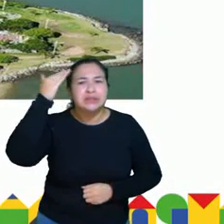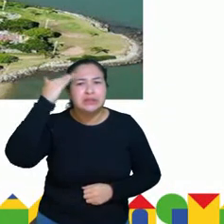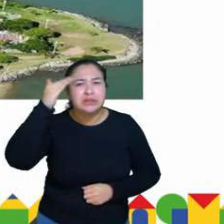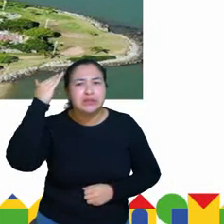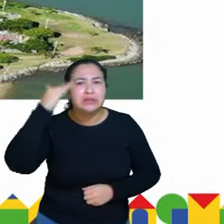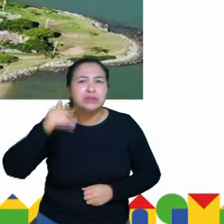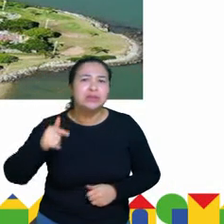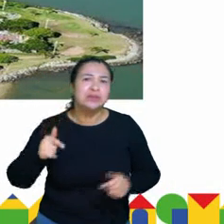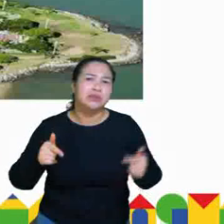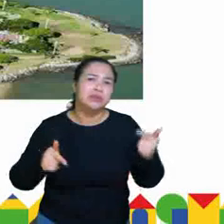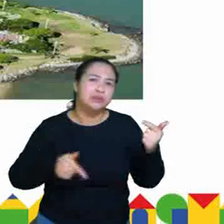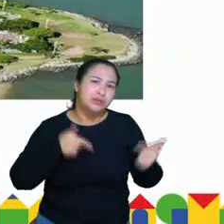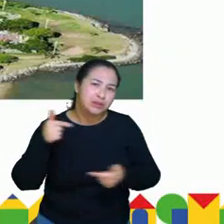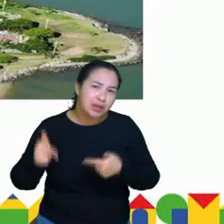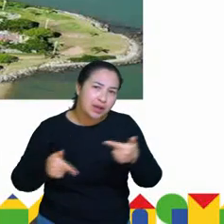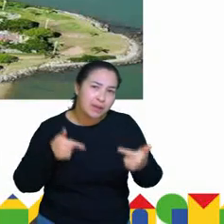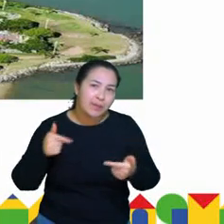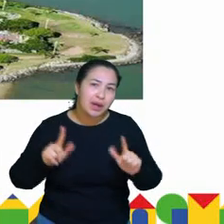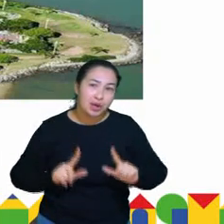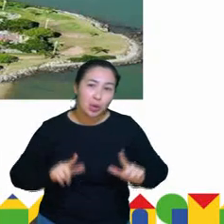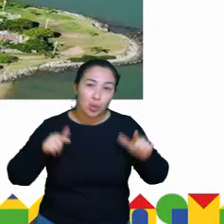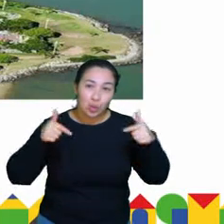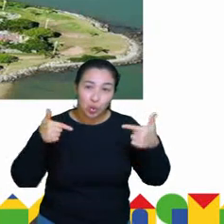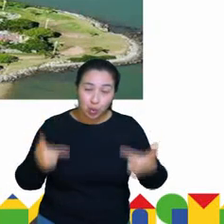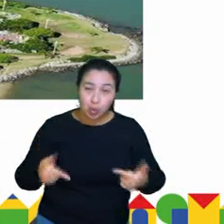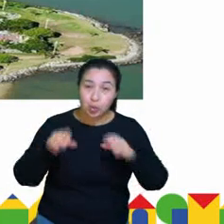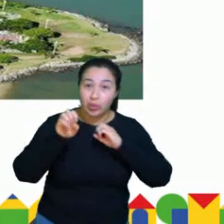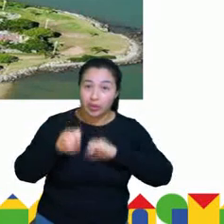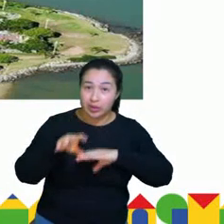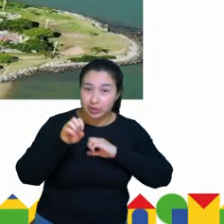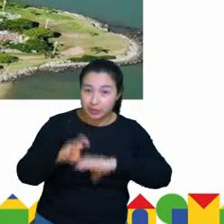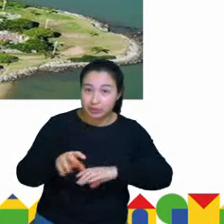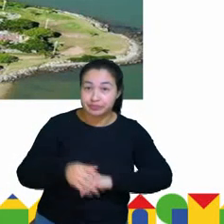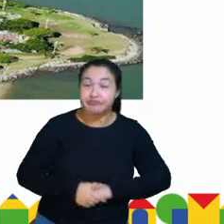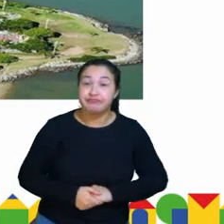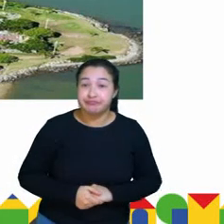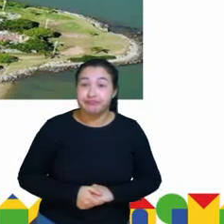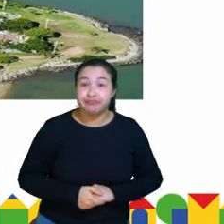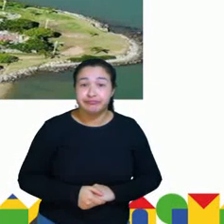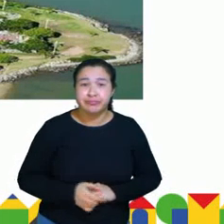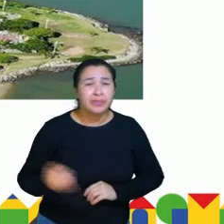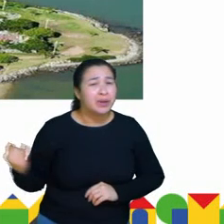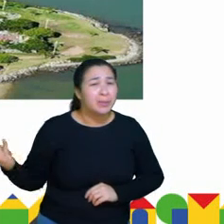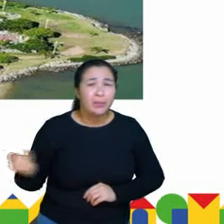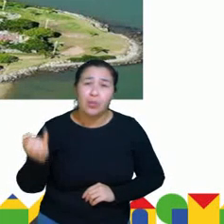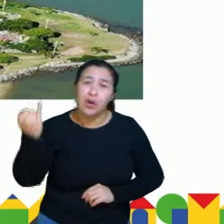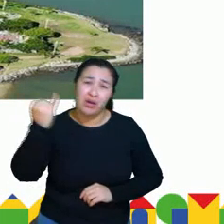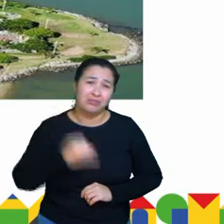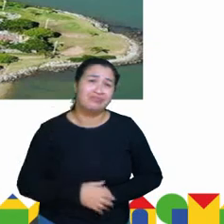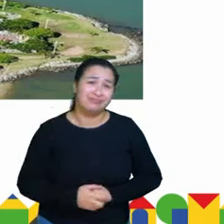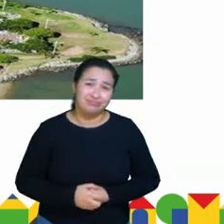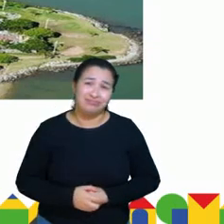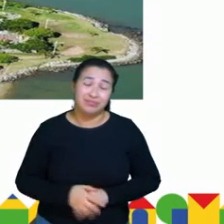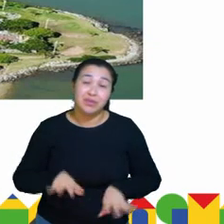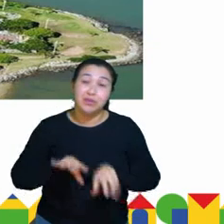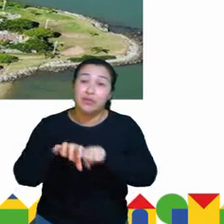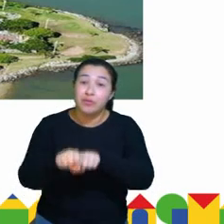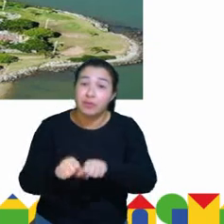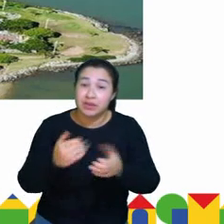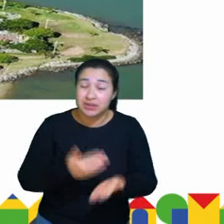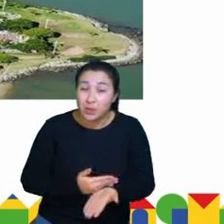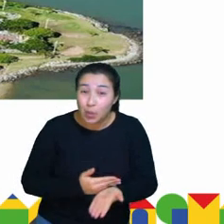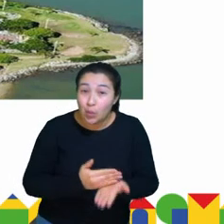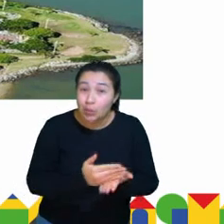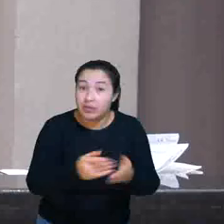da docência como ação educativa intencional então é fundamental que tanto na formação Inicial